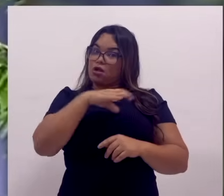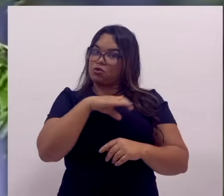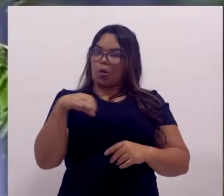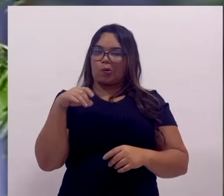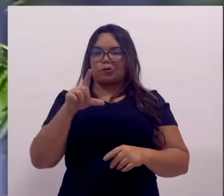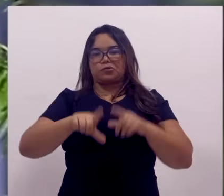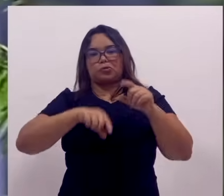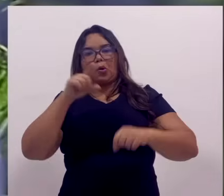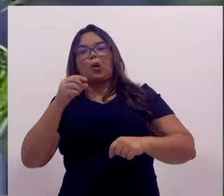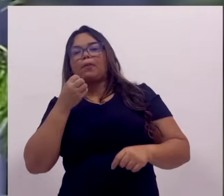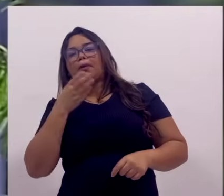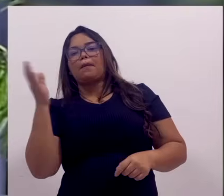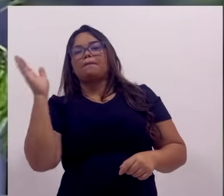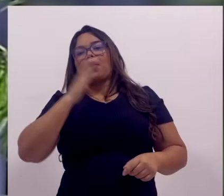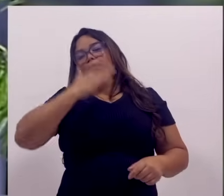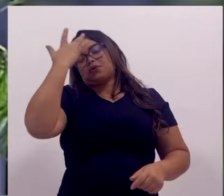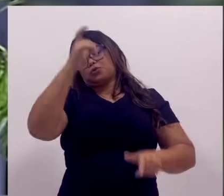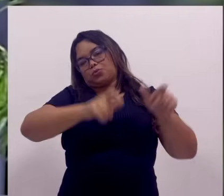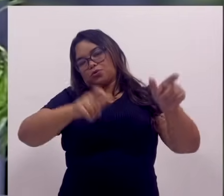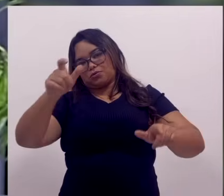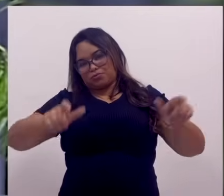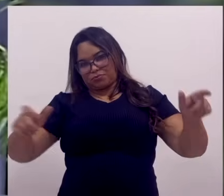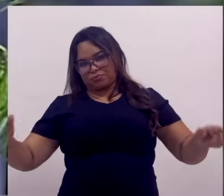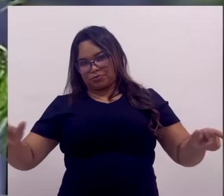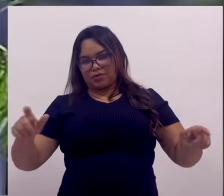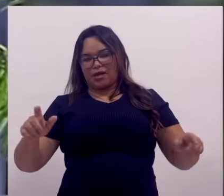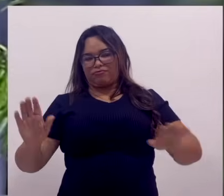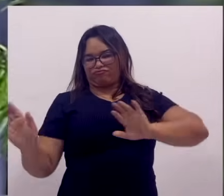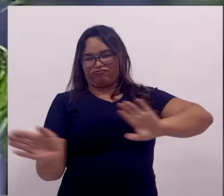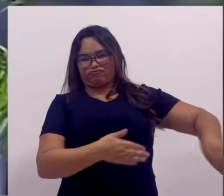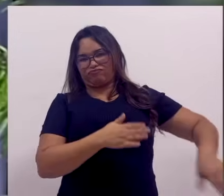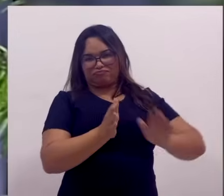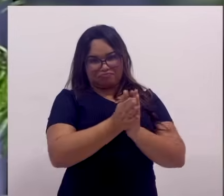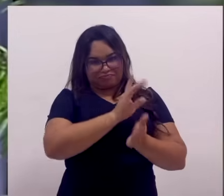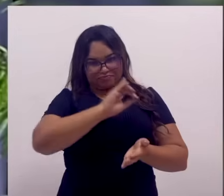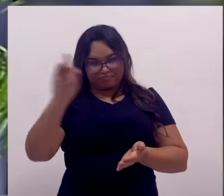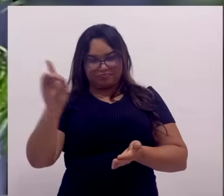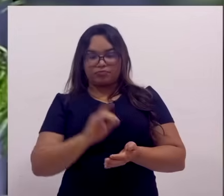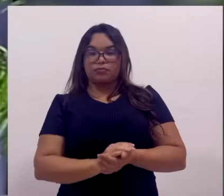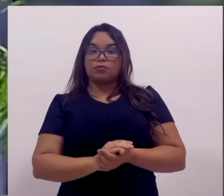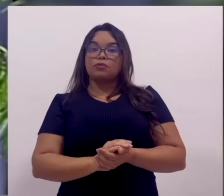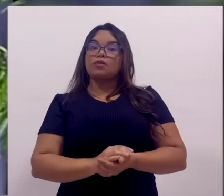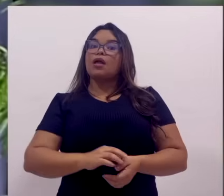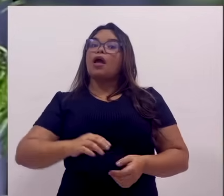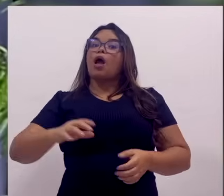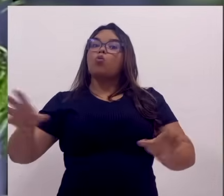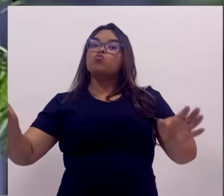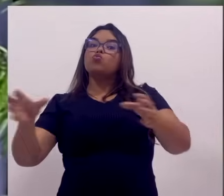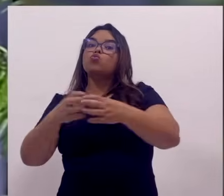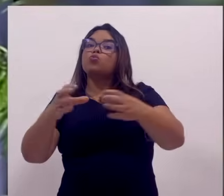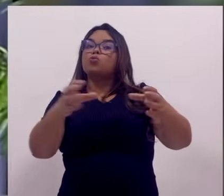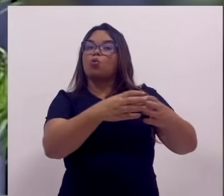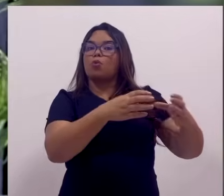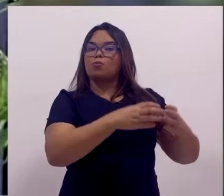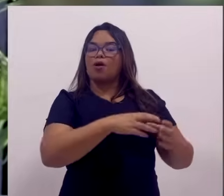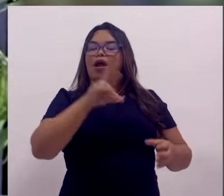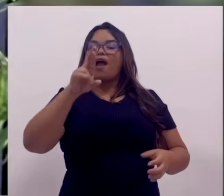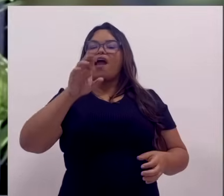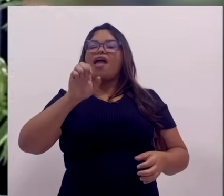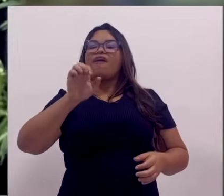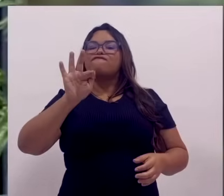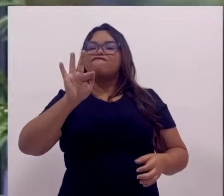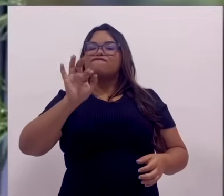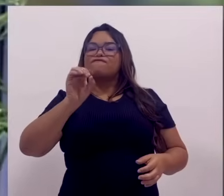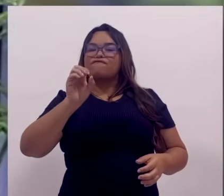bom e o que é mal para uma pessoa, e não a palavra de Deus. A reforma diz não, sola